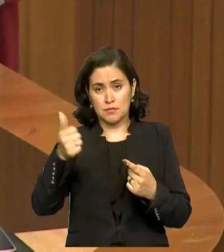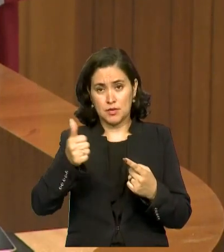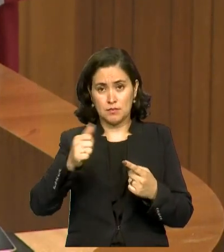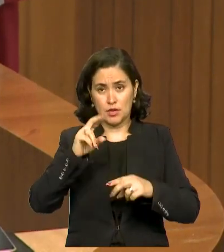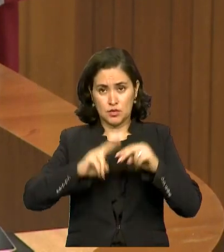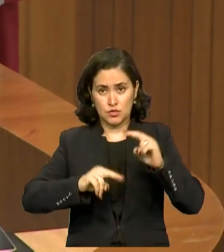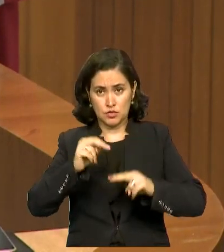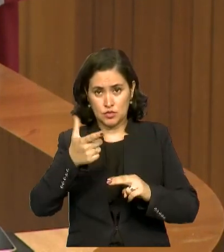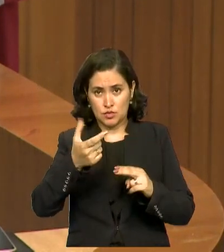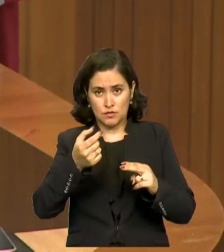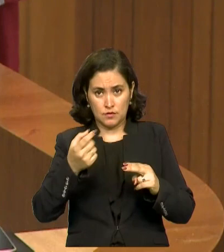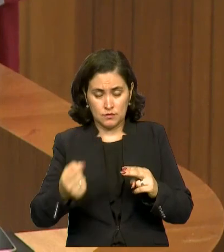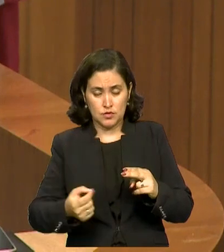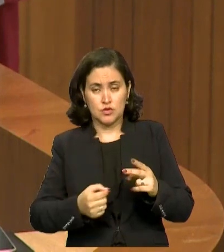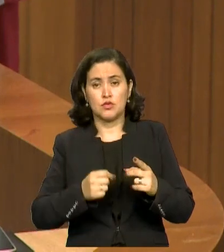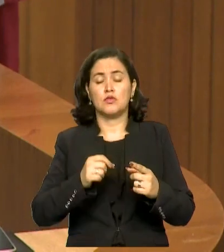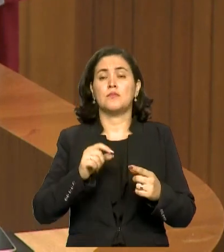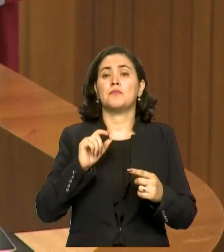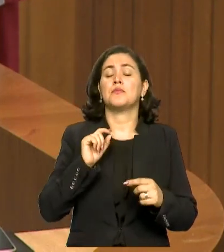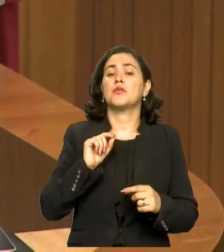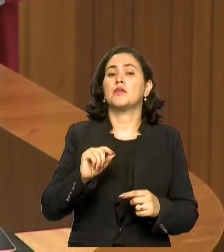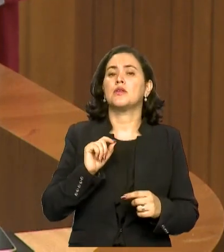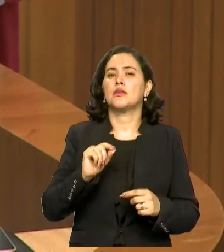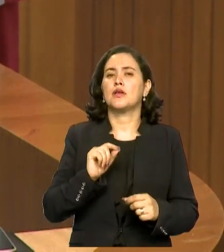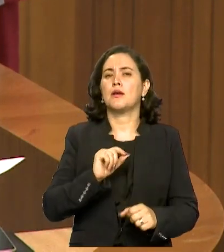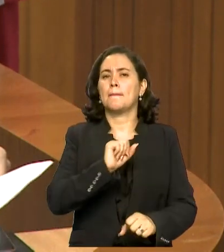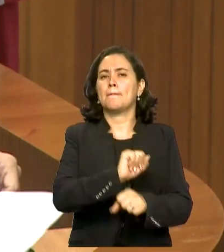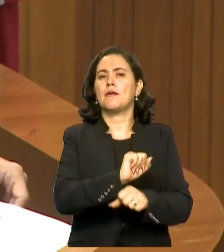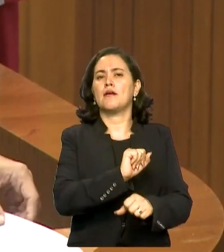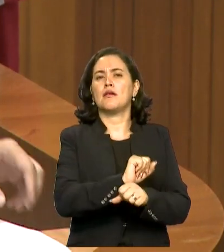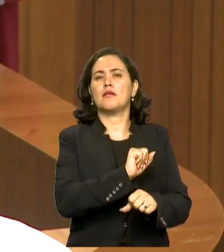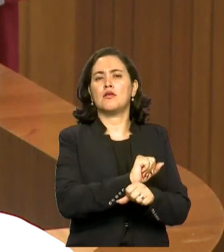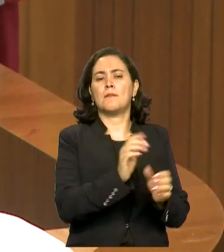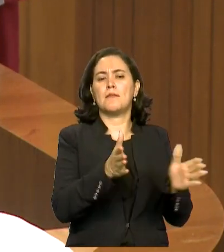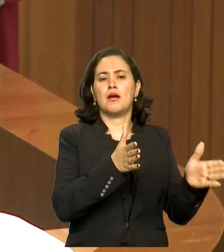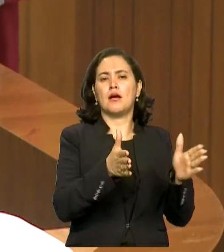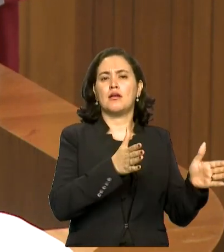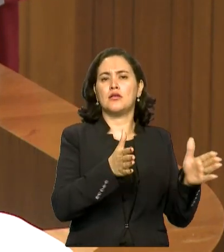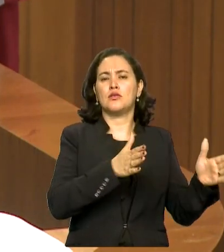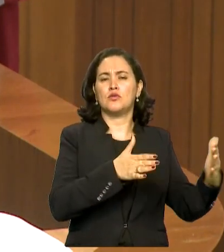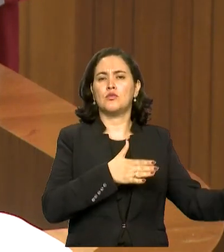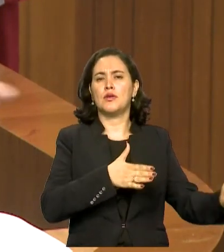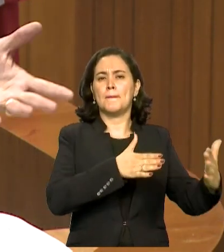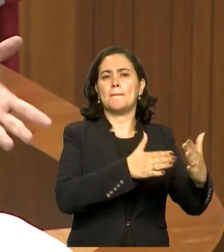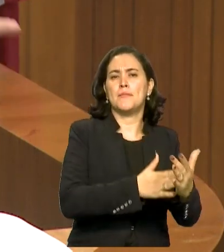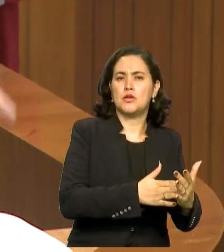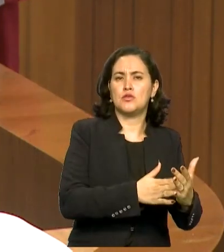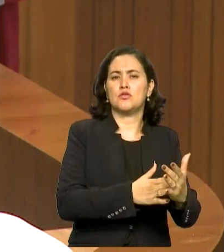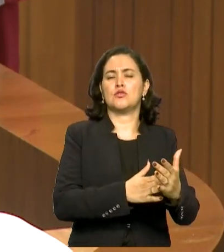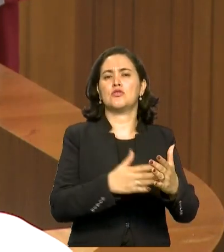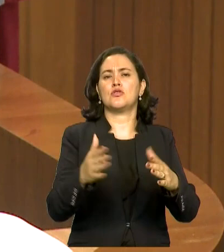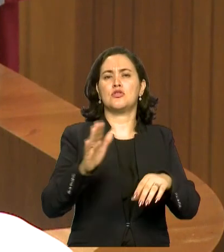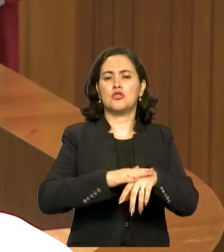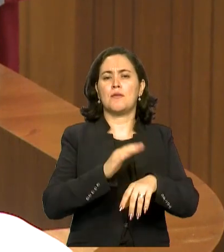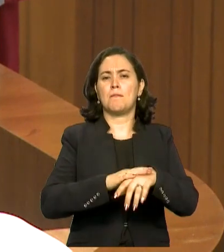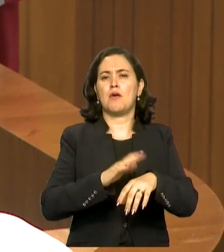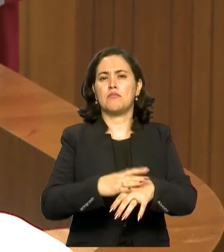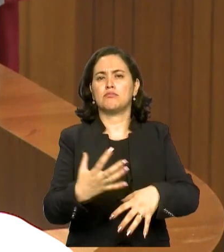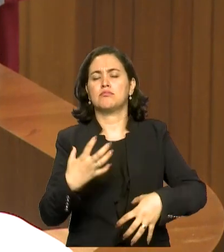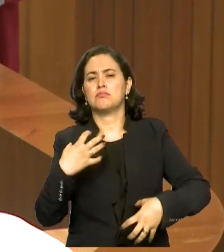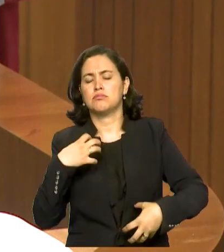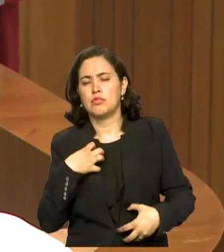que suspendeu os prazos relativos aos concursos públicos. E depois alteramos essa lei para dar